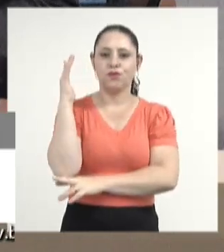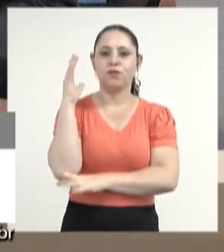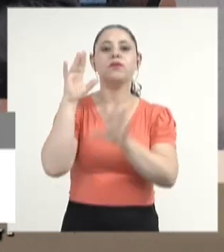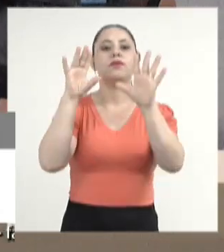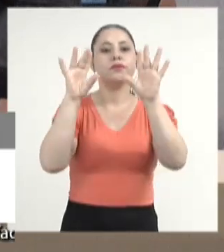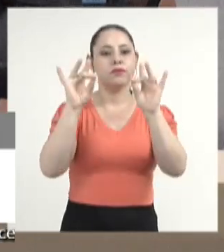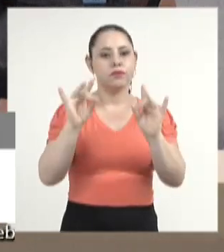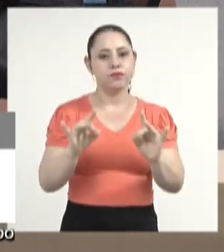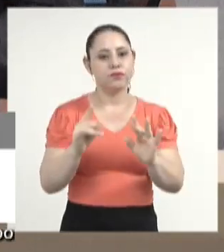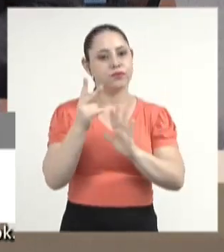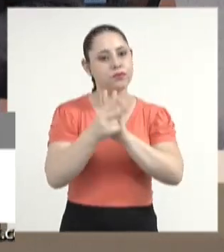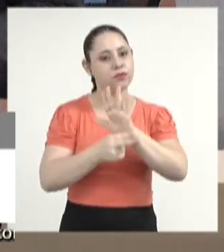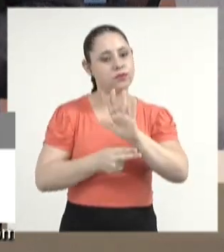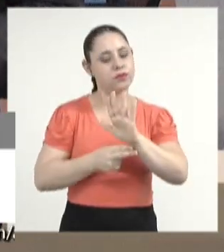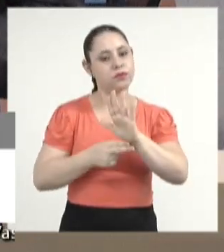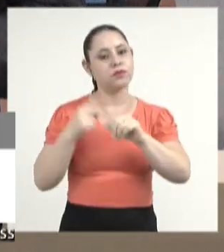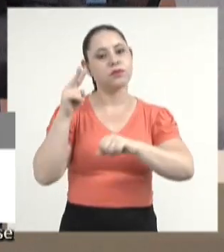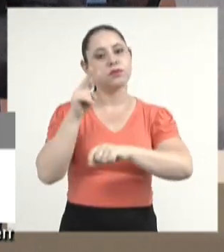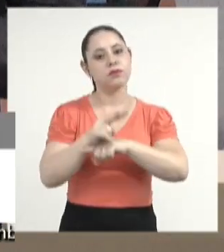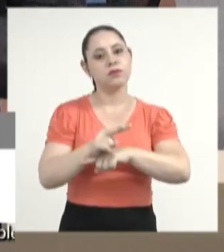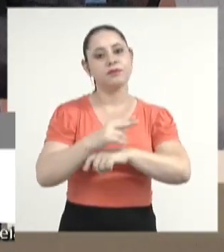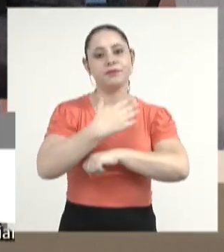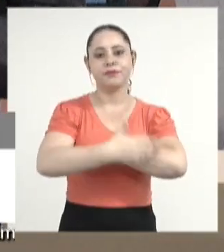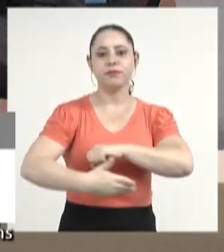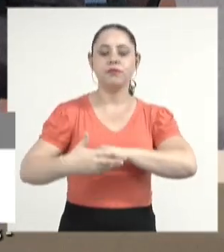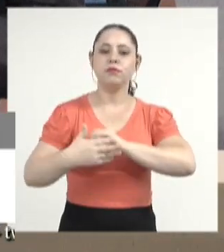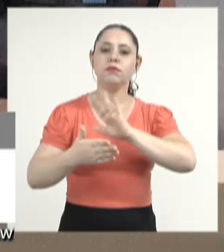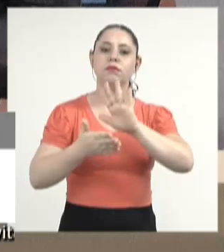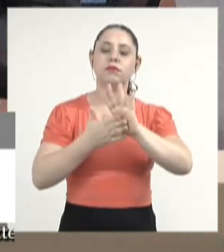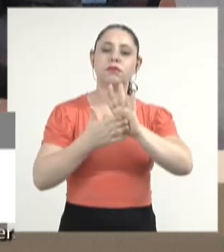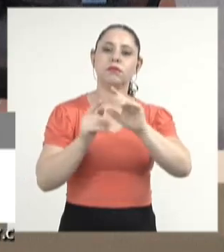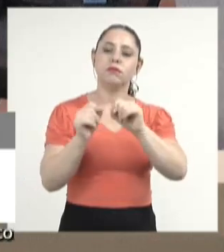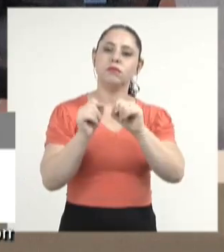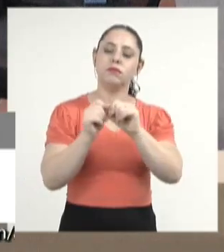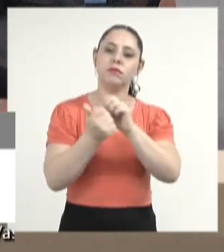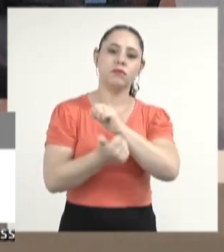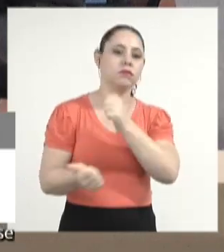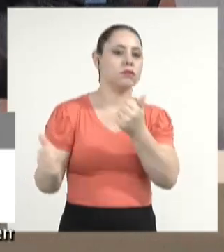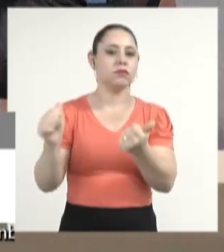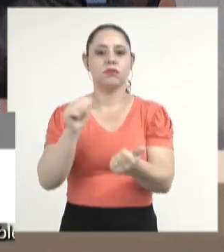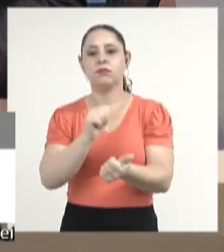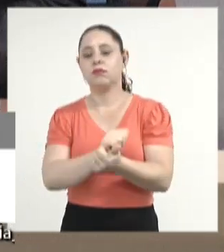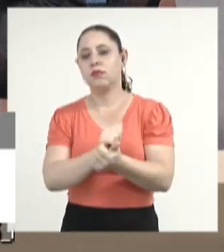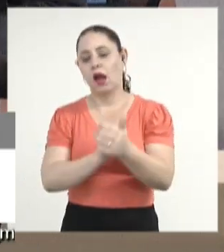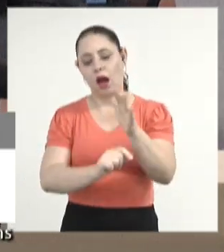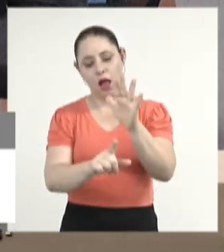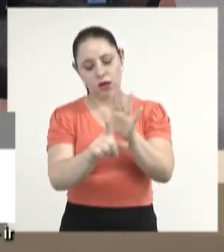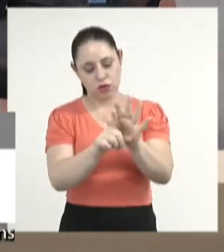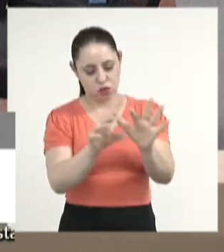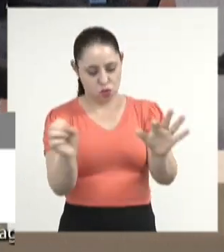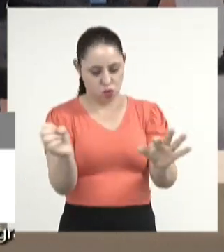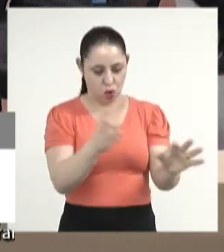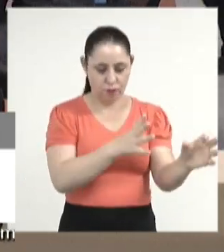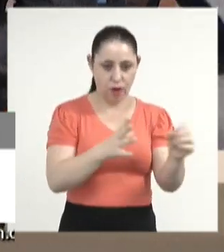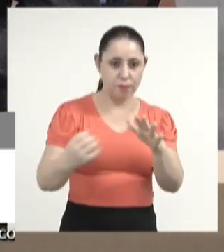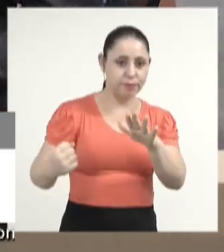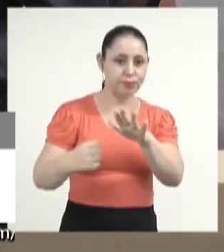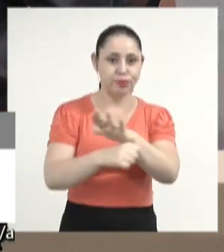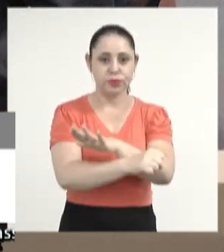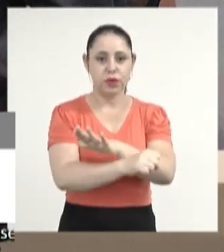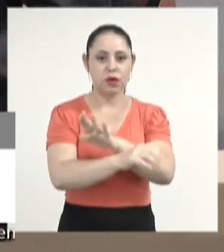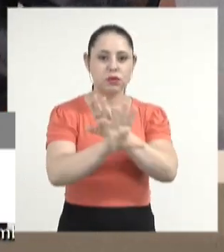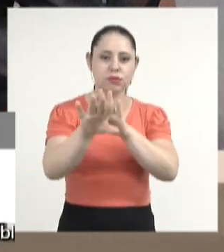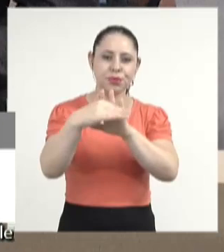estabelece normas de proteção ambiental. A proposta ela promove atualizar a legislação mediante a inclusão